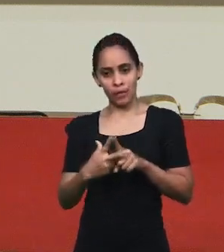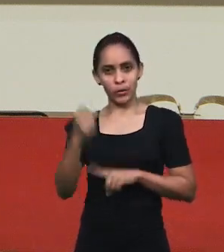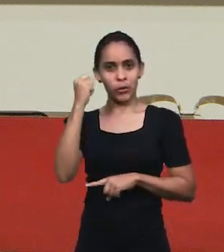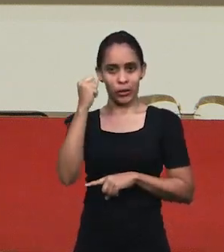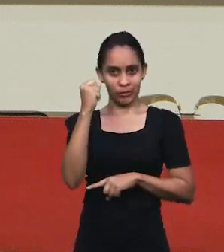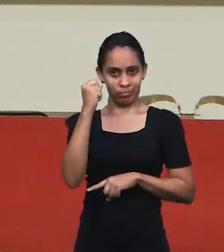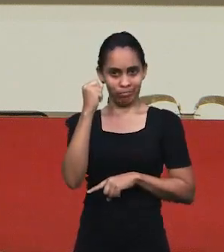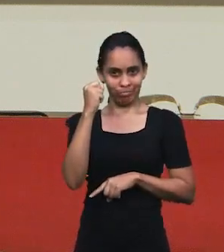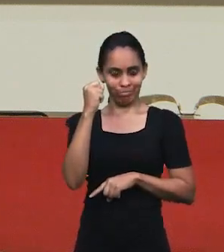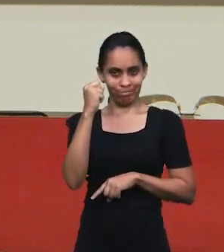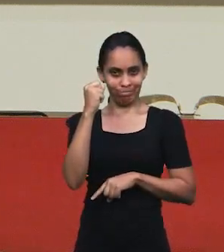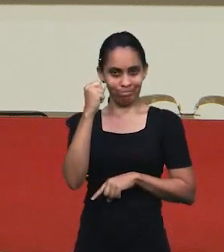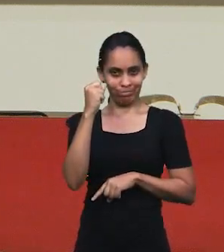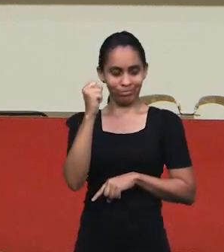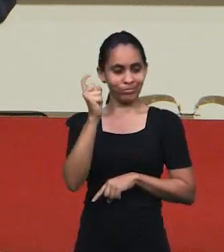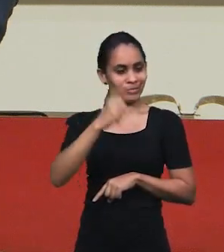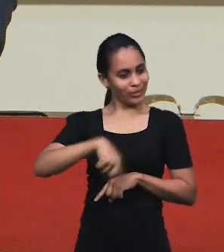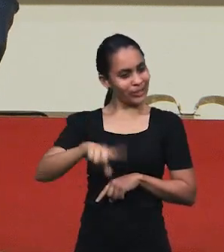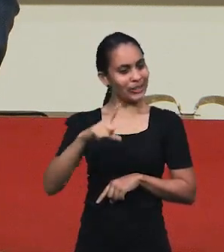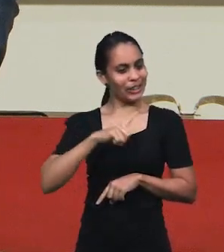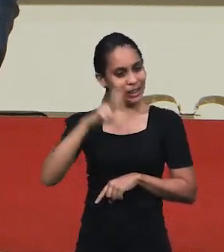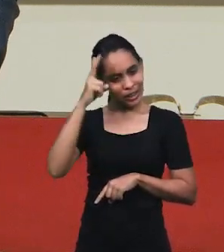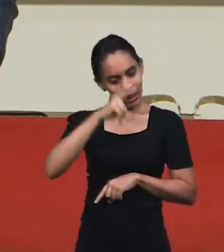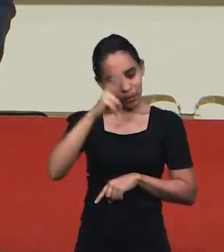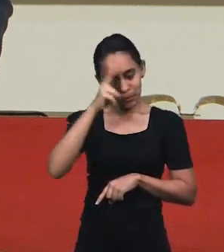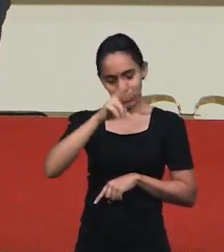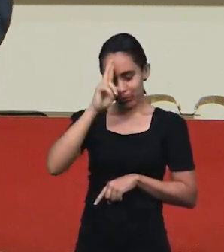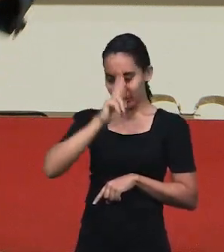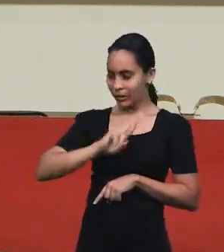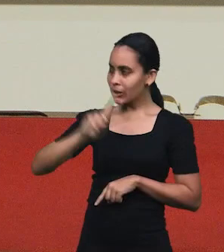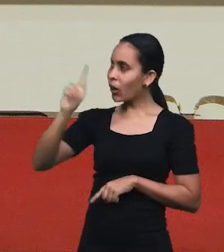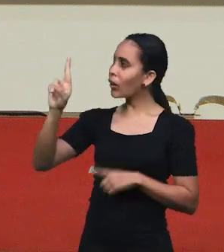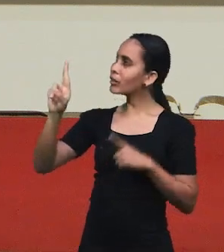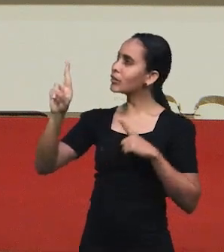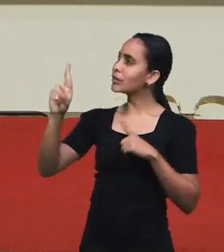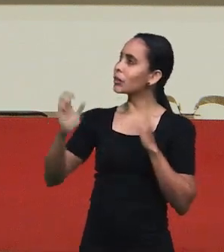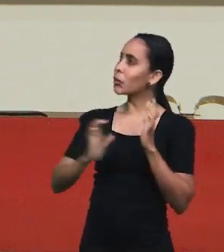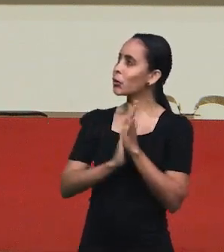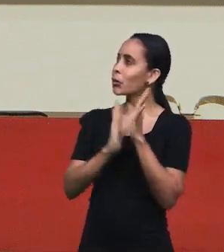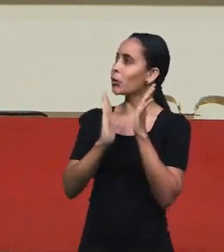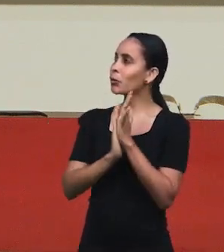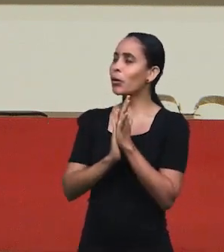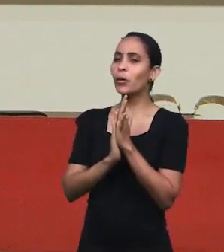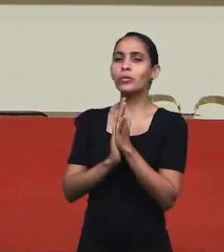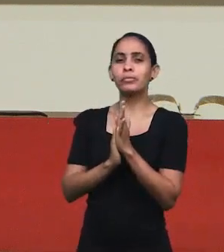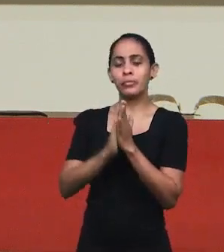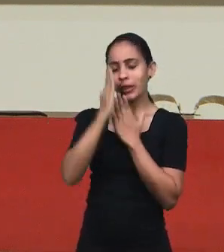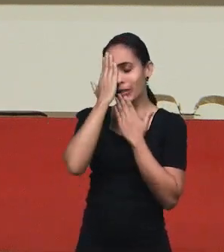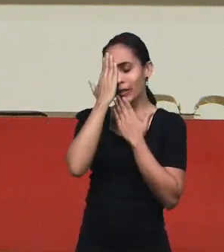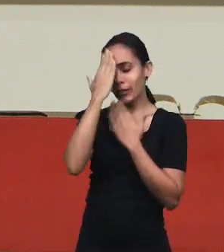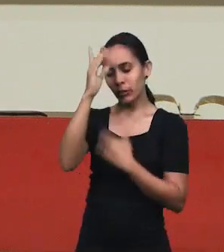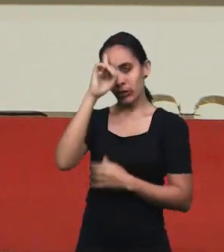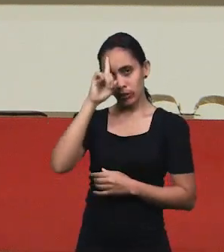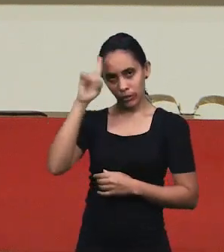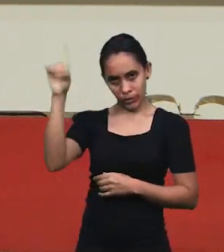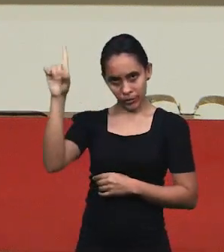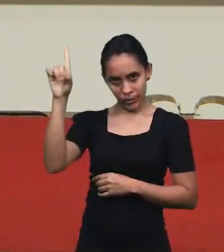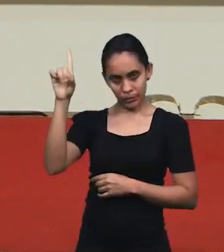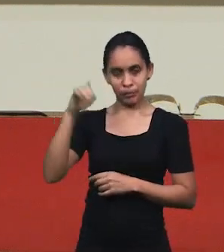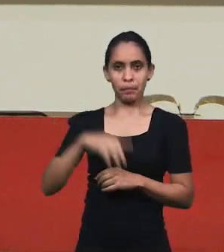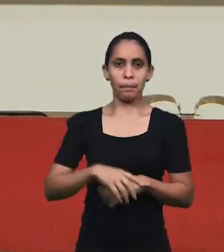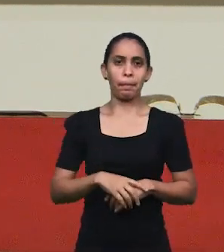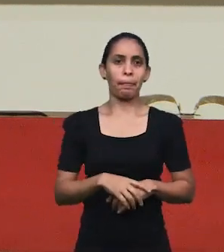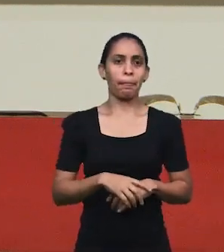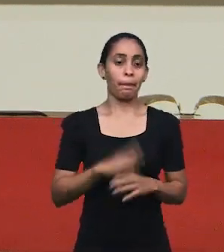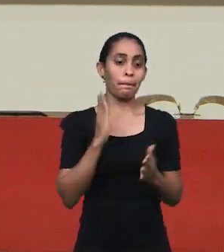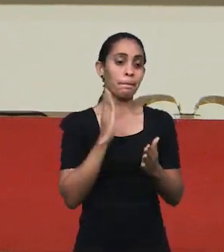há um louvor e há uma glorificação. Tivemos a primeira parte que foi só de glorificação, louvores